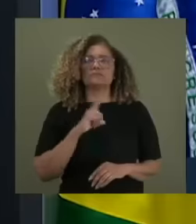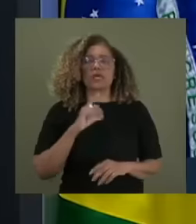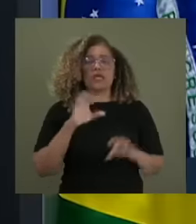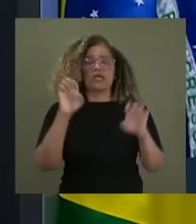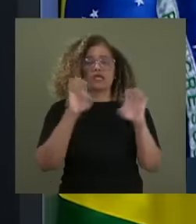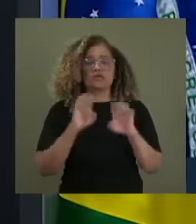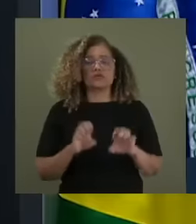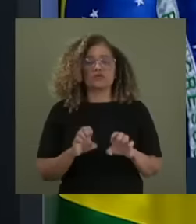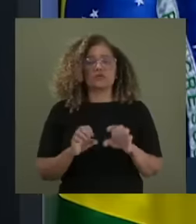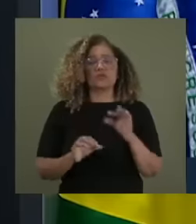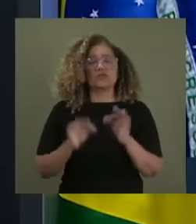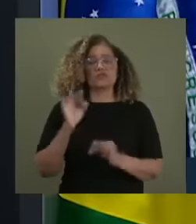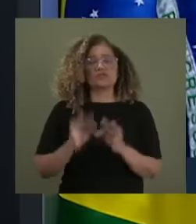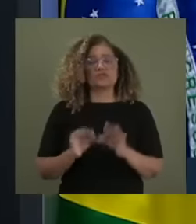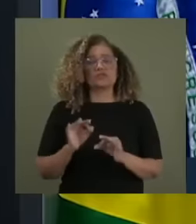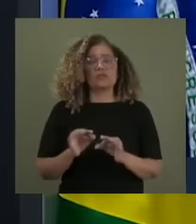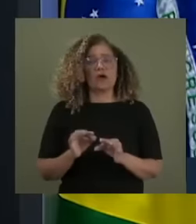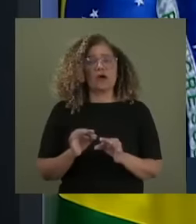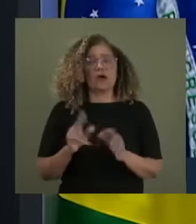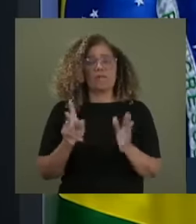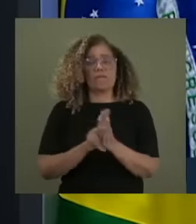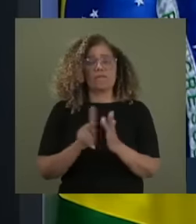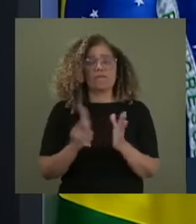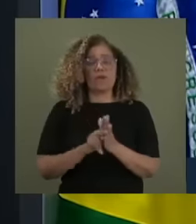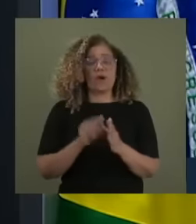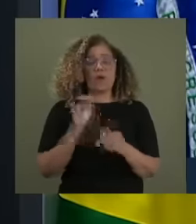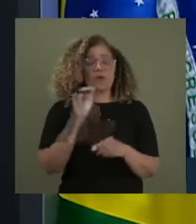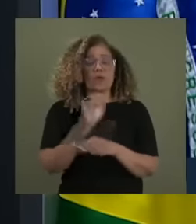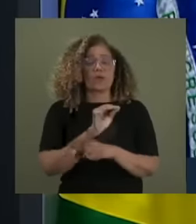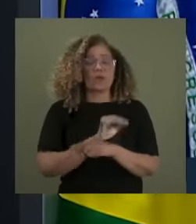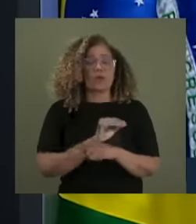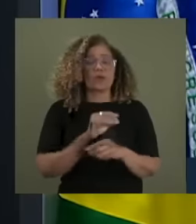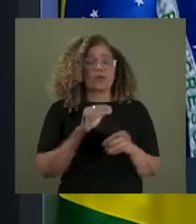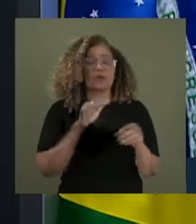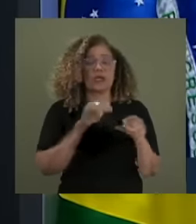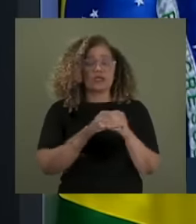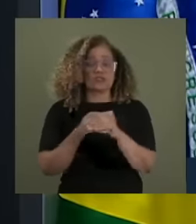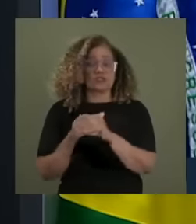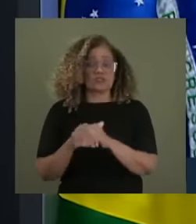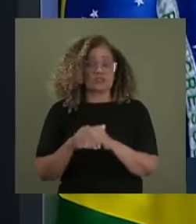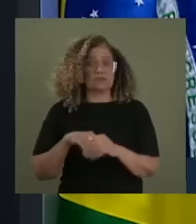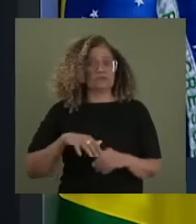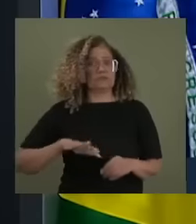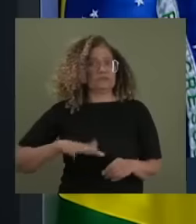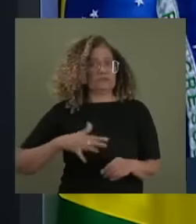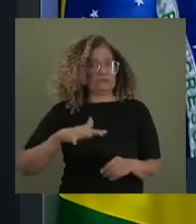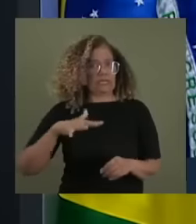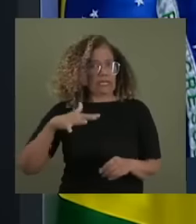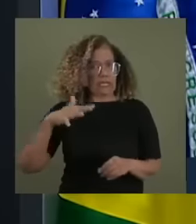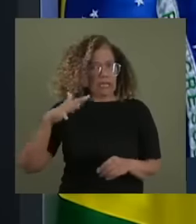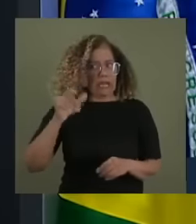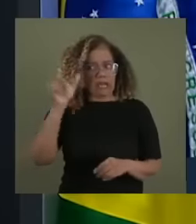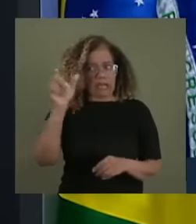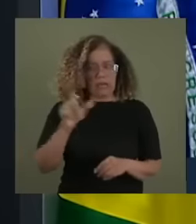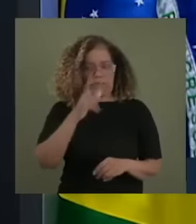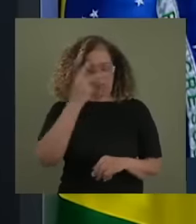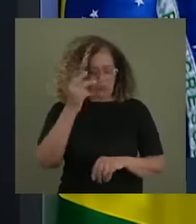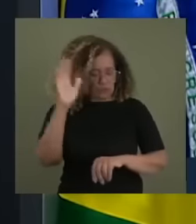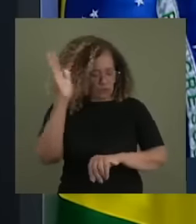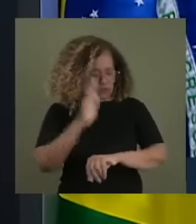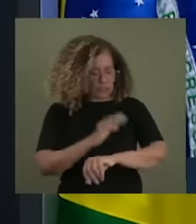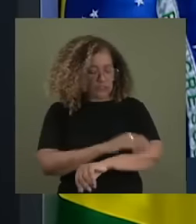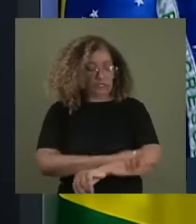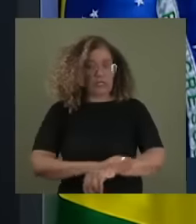judicial exclusivamente para cuidar de eleição e custa muito caro caro ao cidadão brasileiro no orçamento